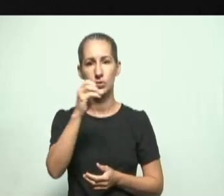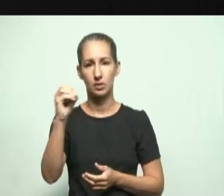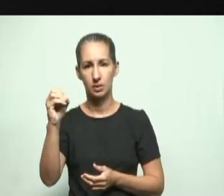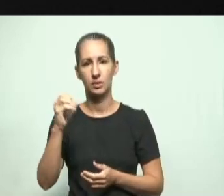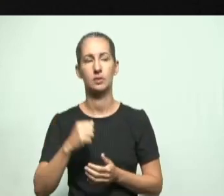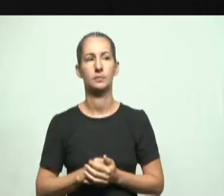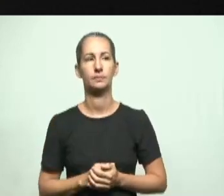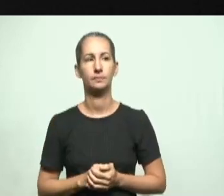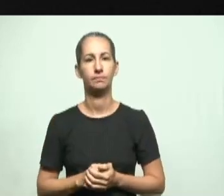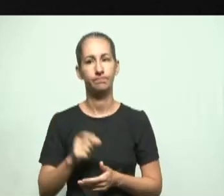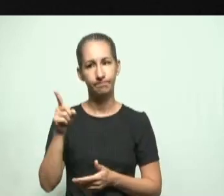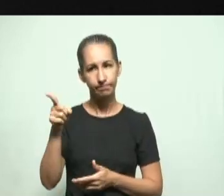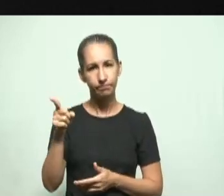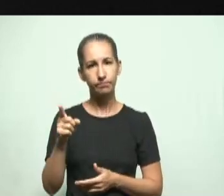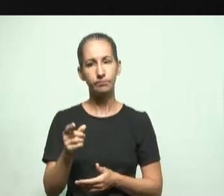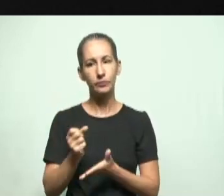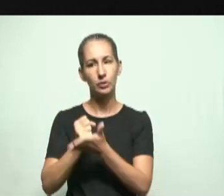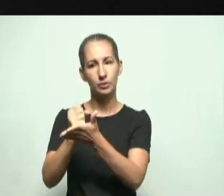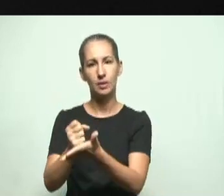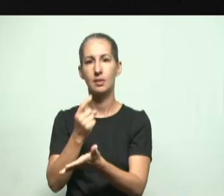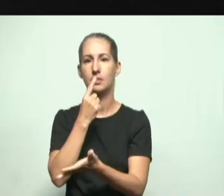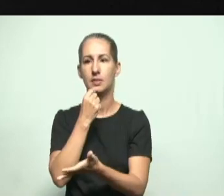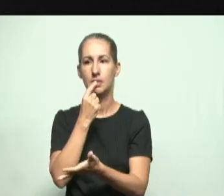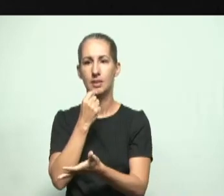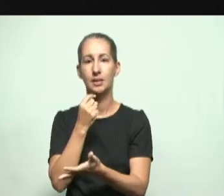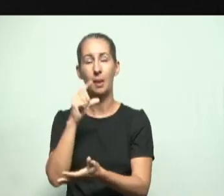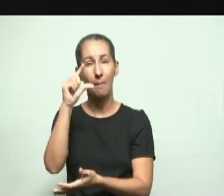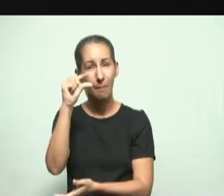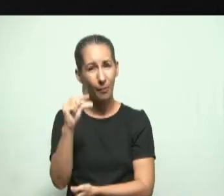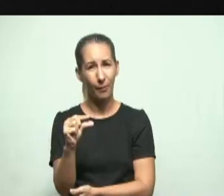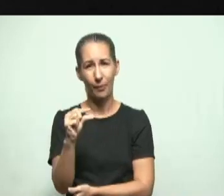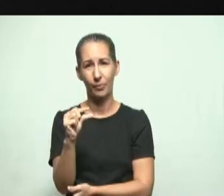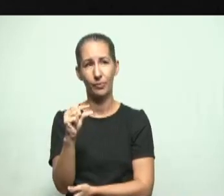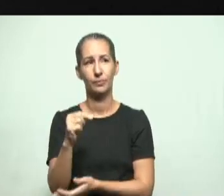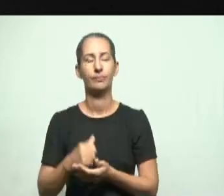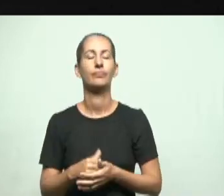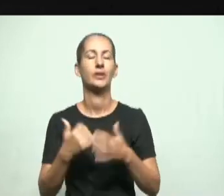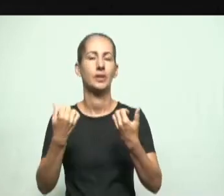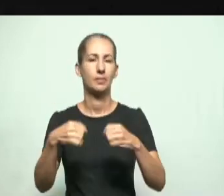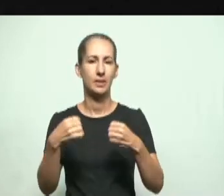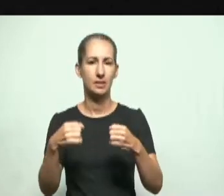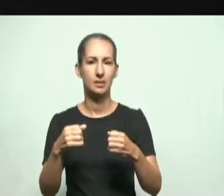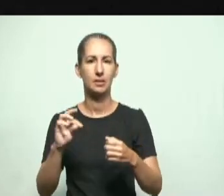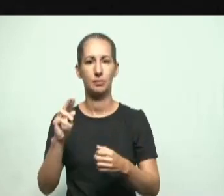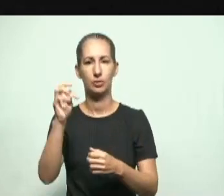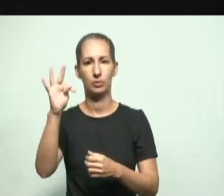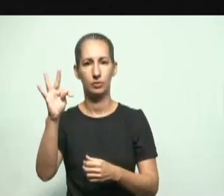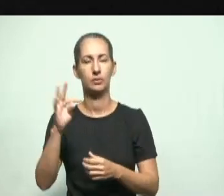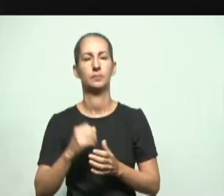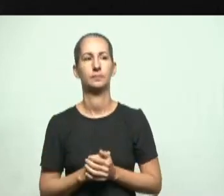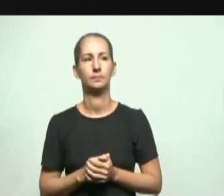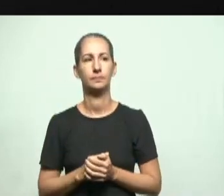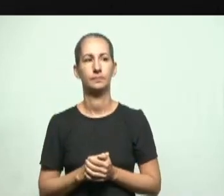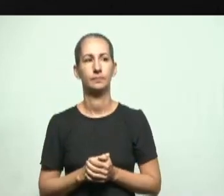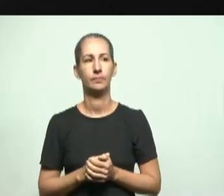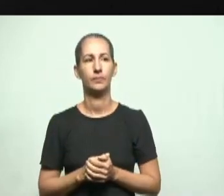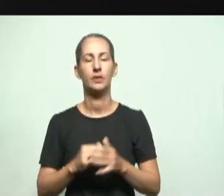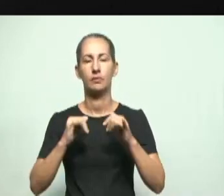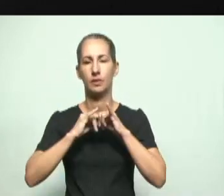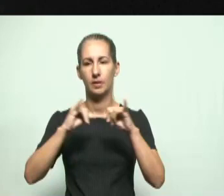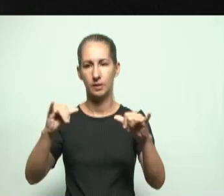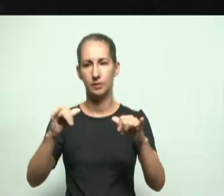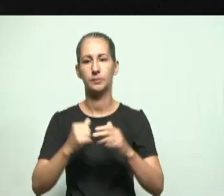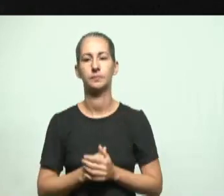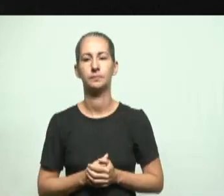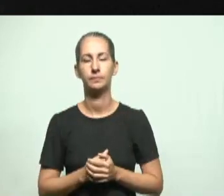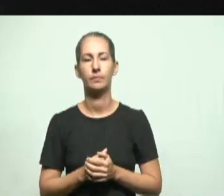unidades lá para doação de sangue, o que é baixíssimo diante da necessidade do Hemonorte. Então, fica aqui também o nosso registro.